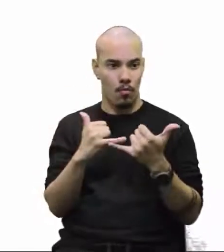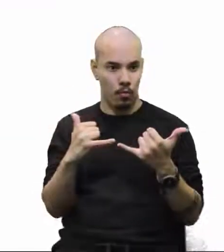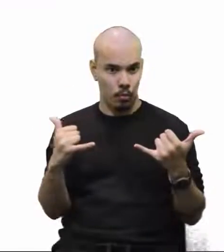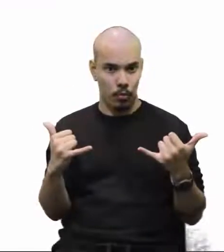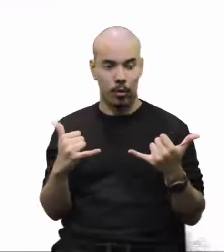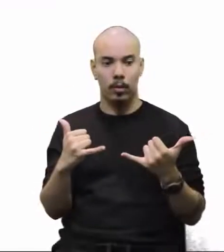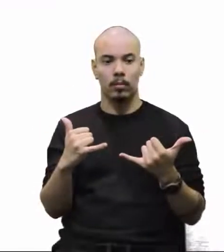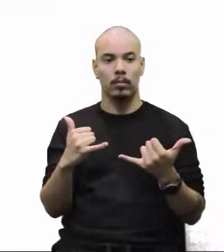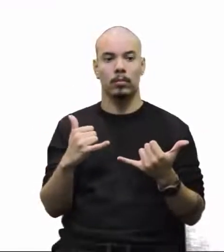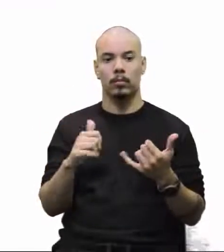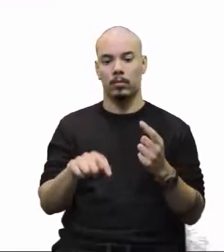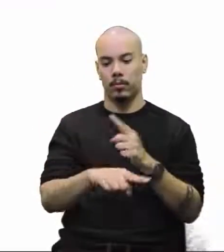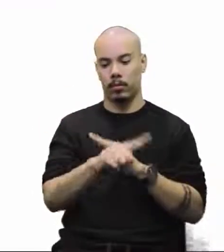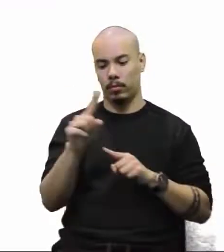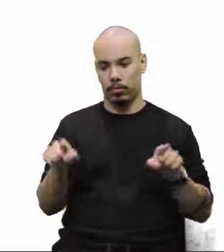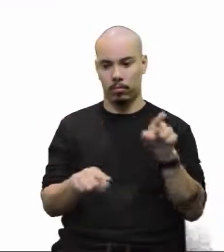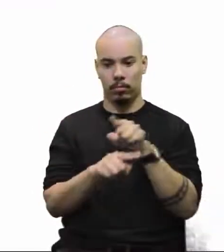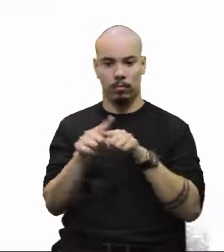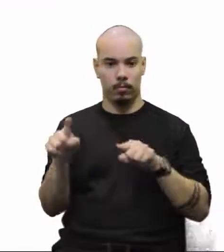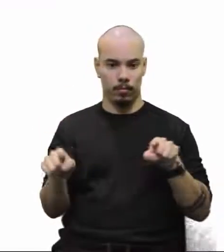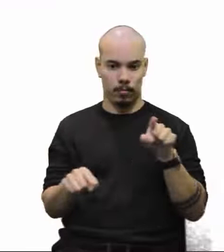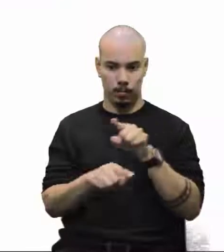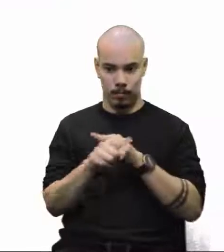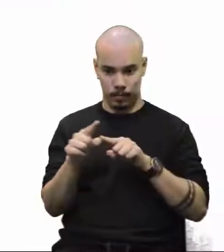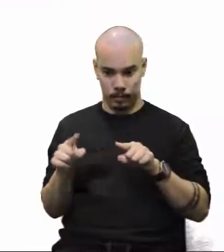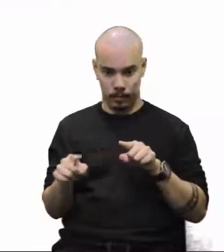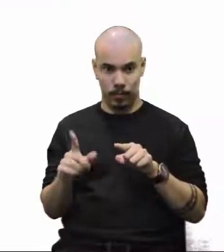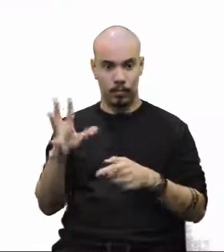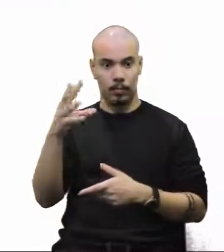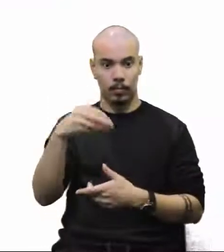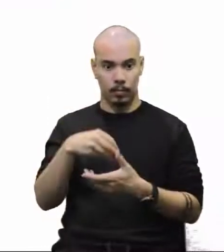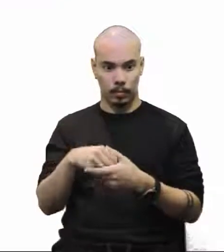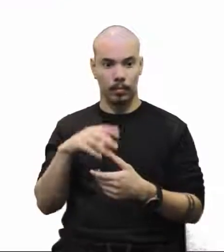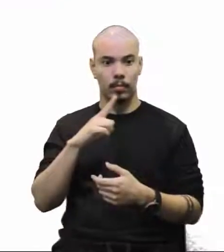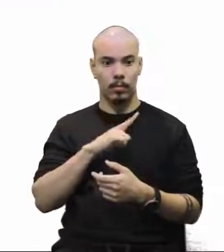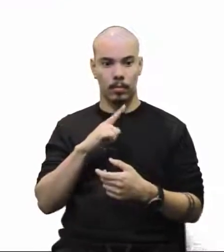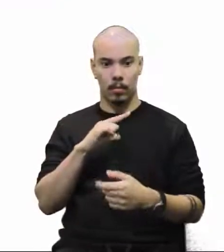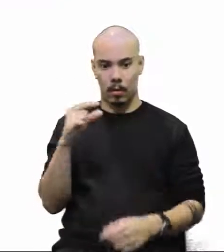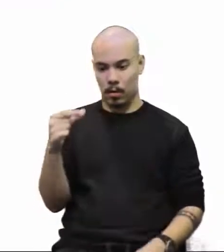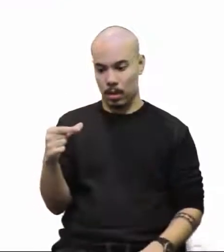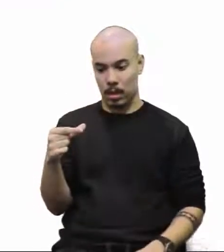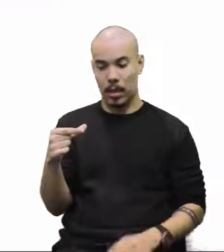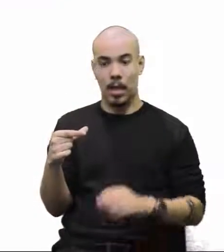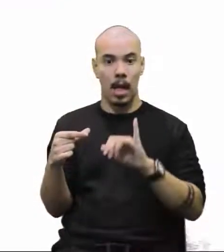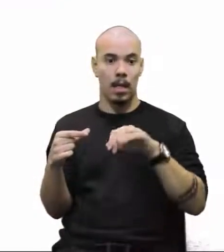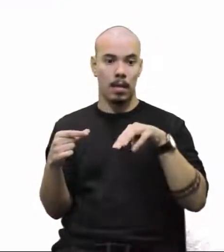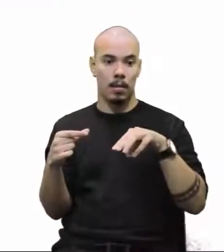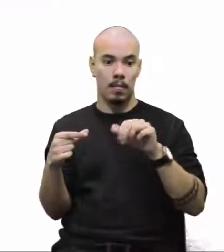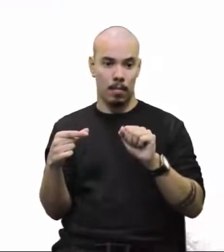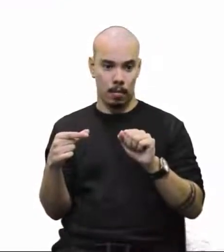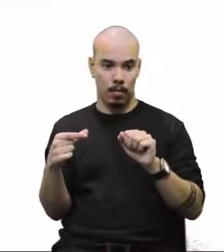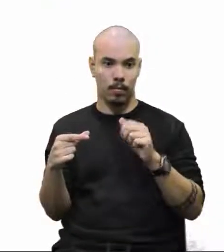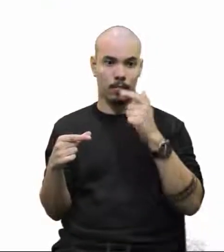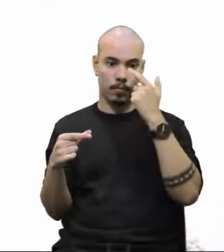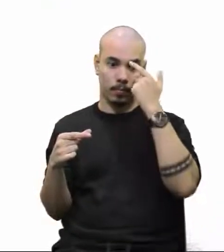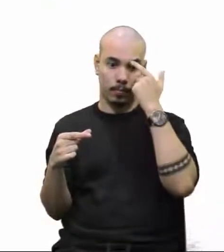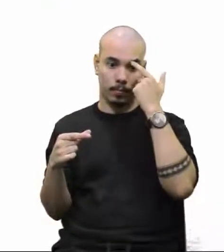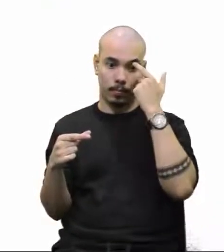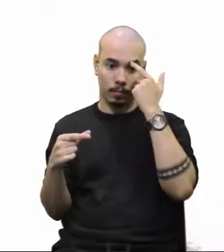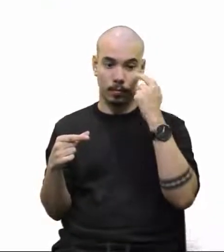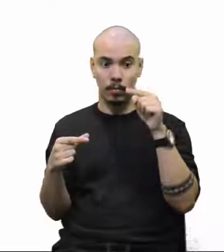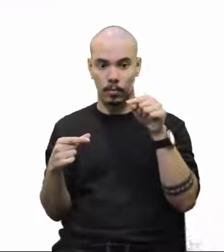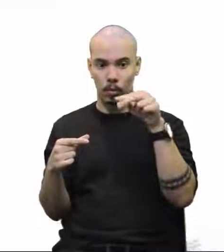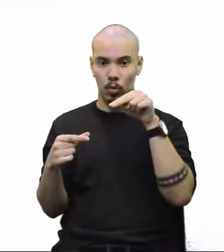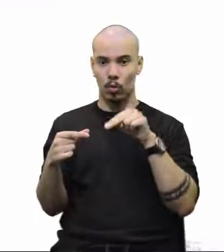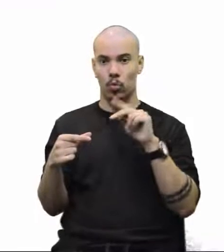e ele girando, né? Passando dentro de um ímã e nos polos do ímã, né? Aqui, o outro não está aparecendo, né? Está do outro lado. Aqui está o sul.